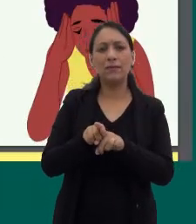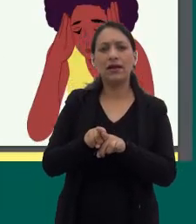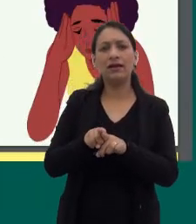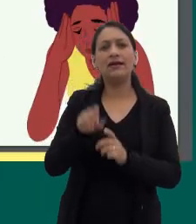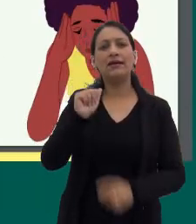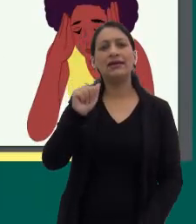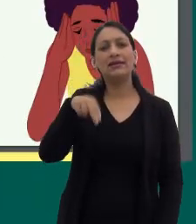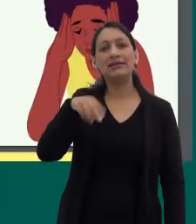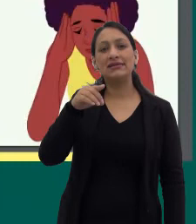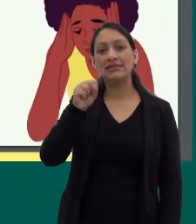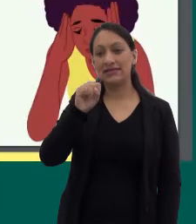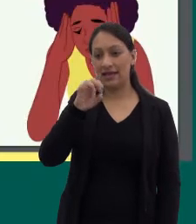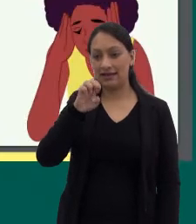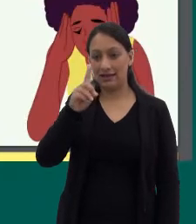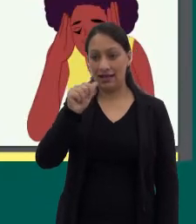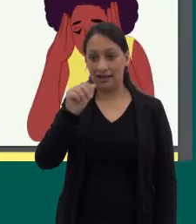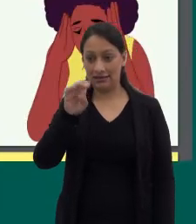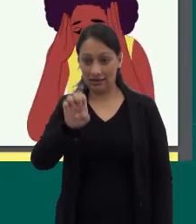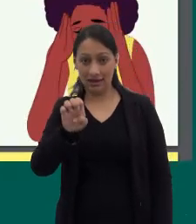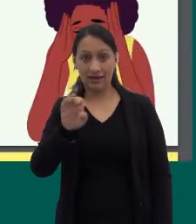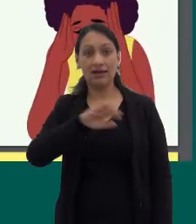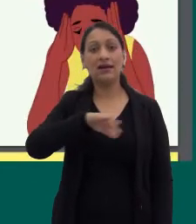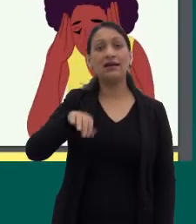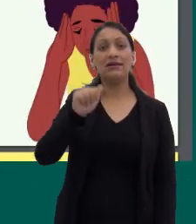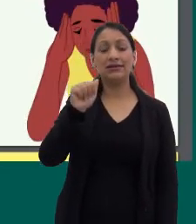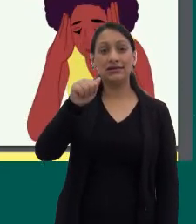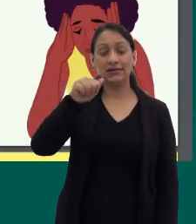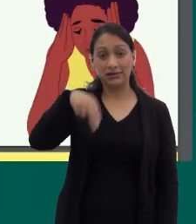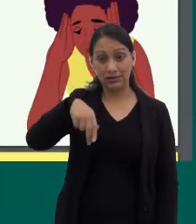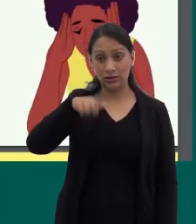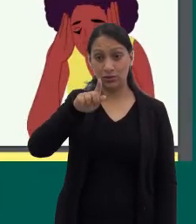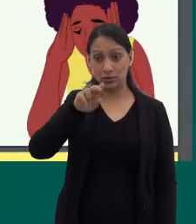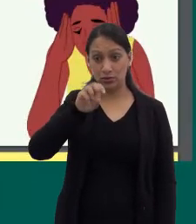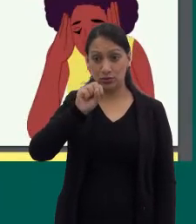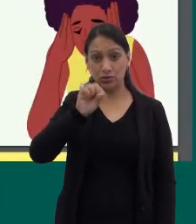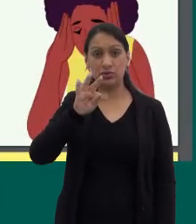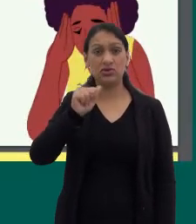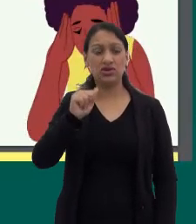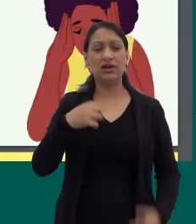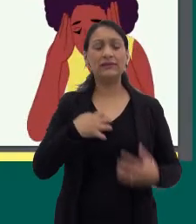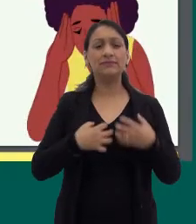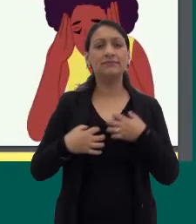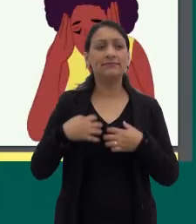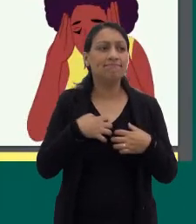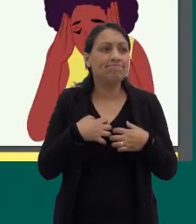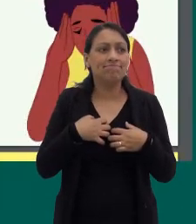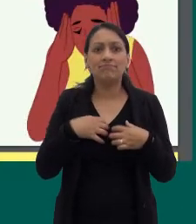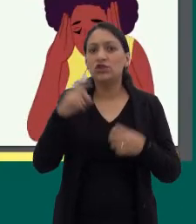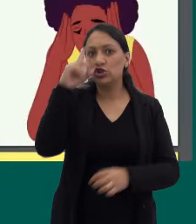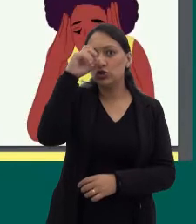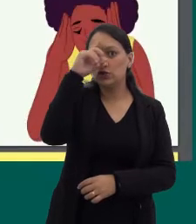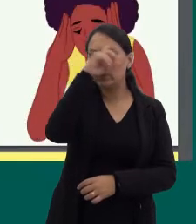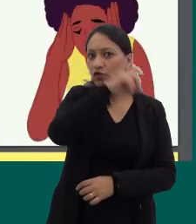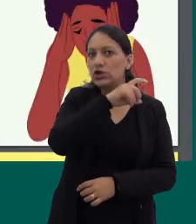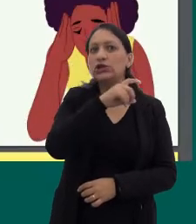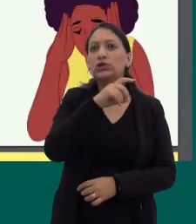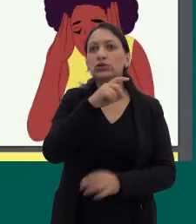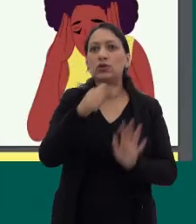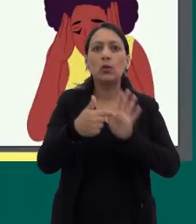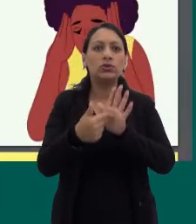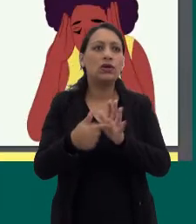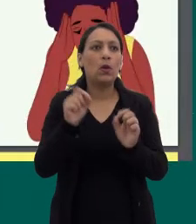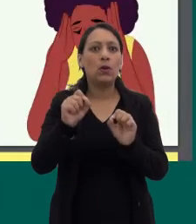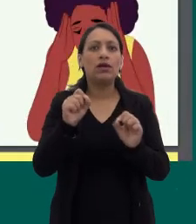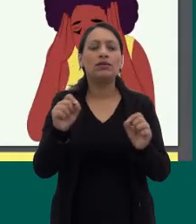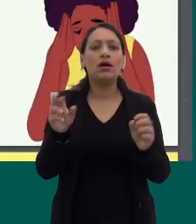coisas difíceis, né, de a gente vincular ao que ela está, né, se relacionando,